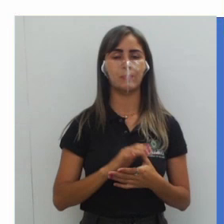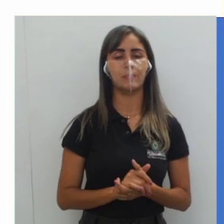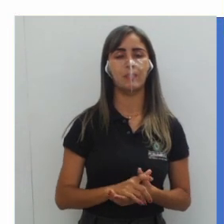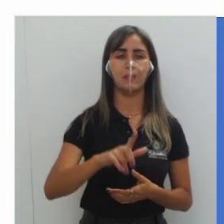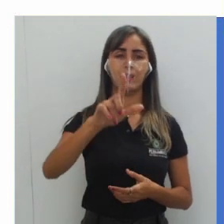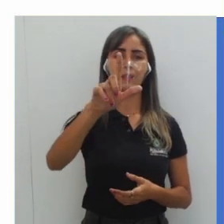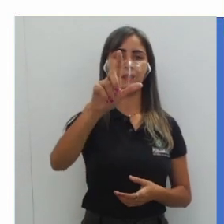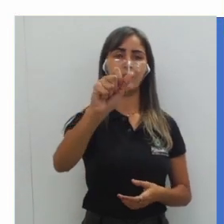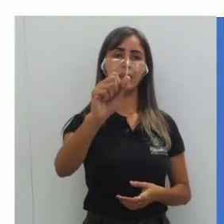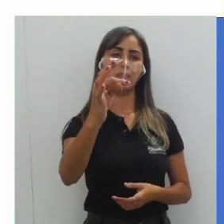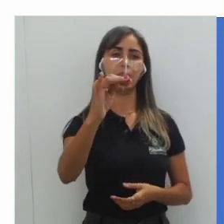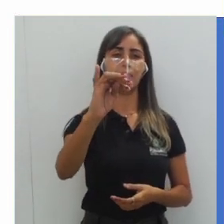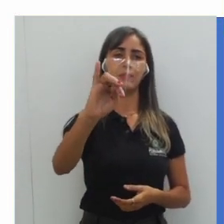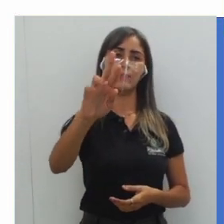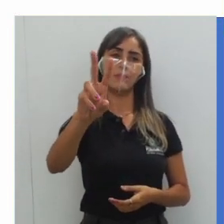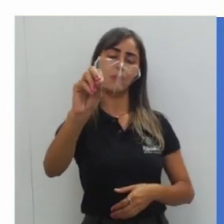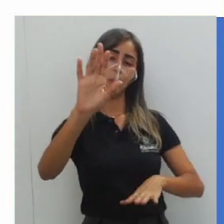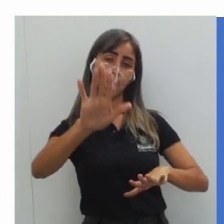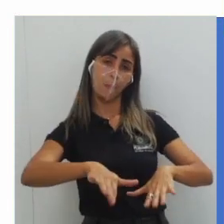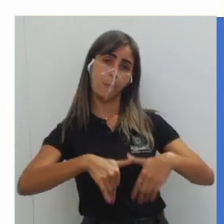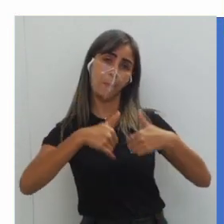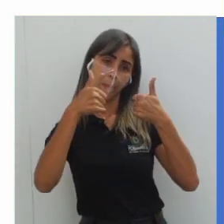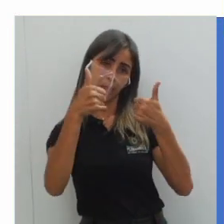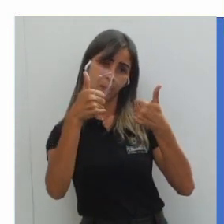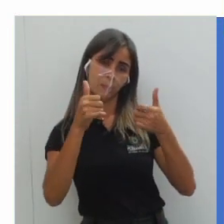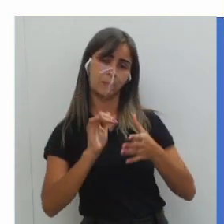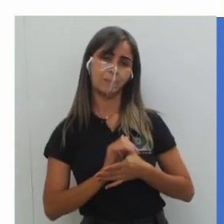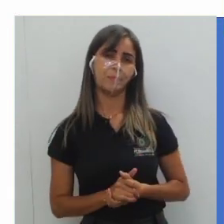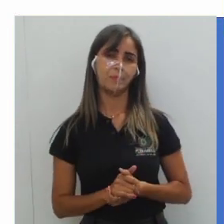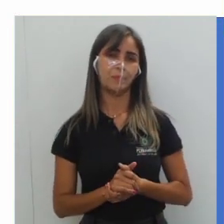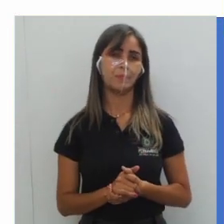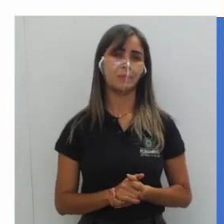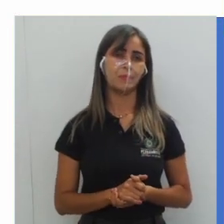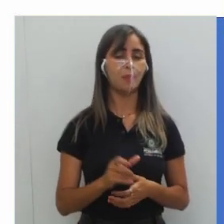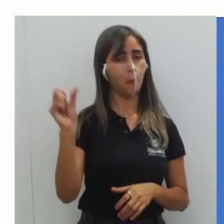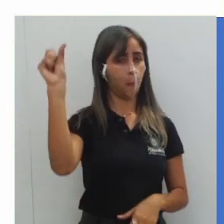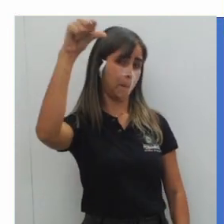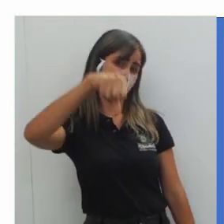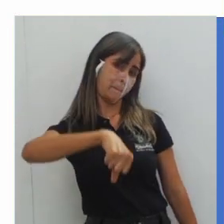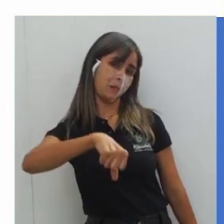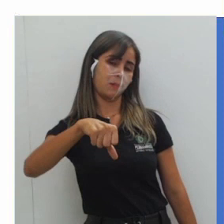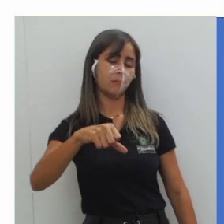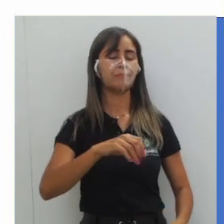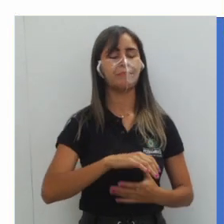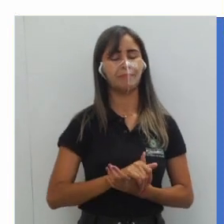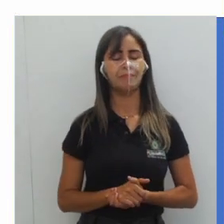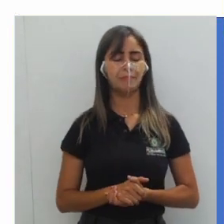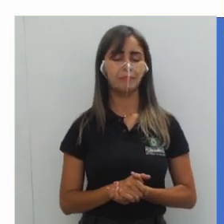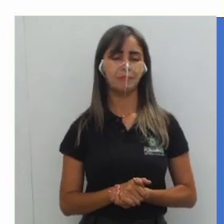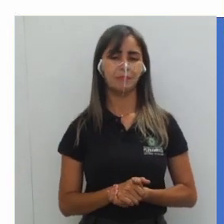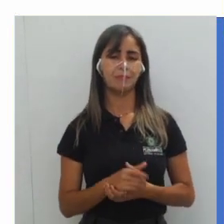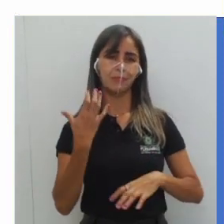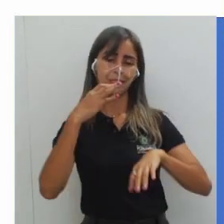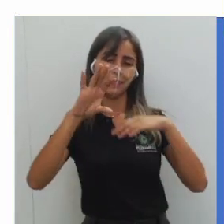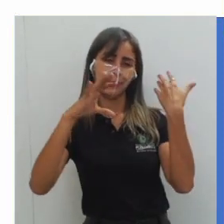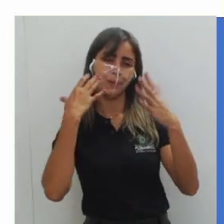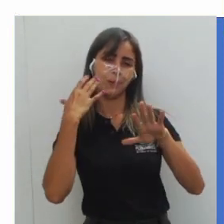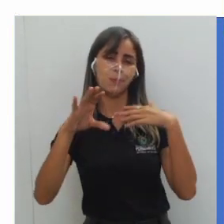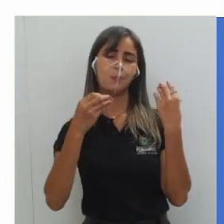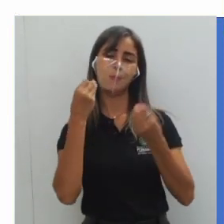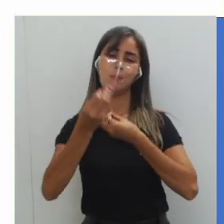ao superlativo, o melhor, né? The best, o pior, de repente, dança, né?